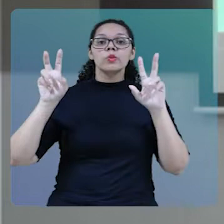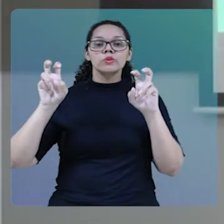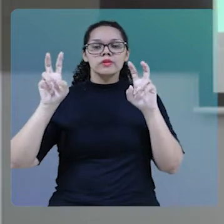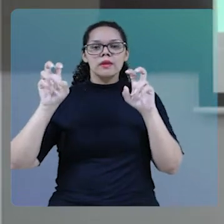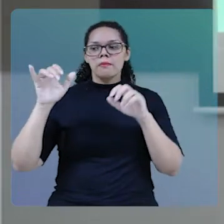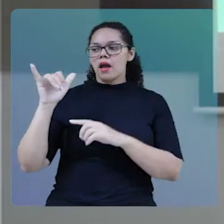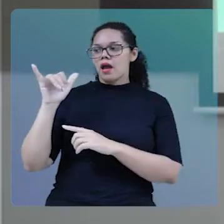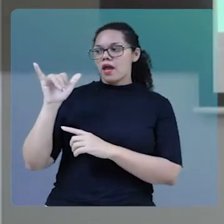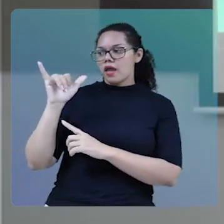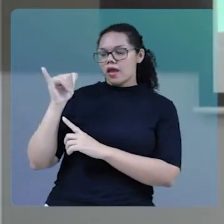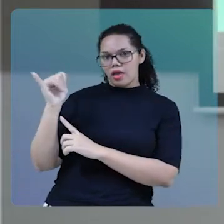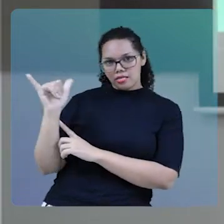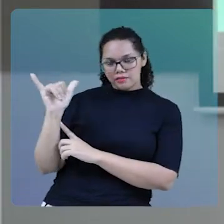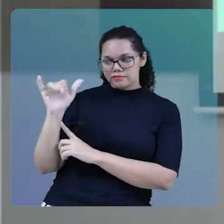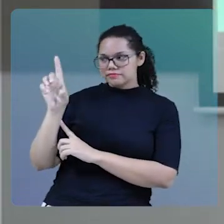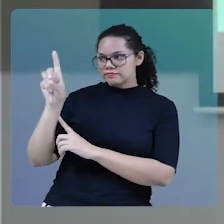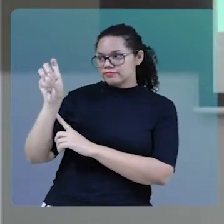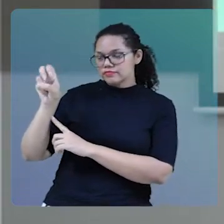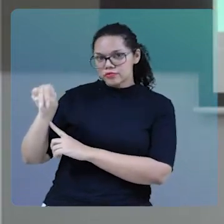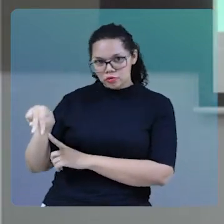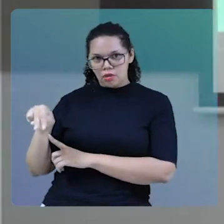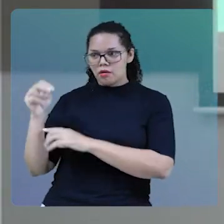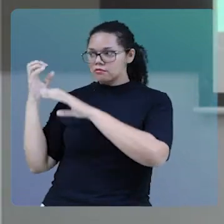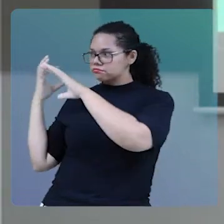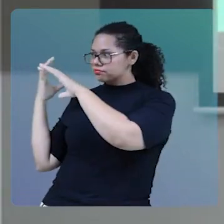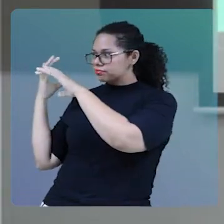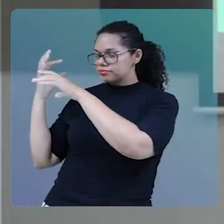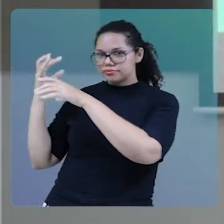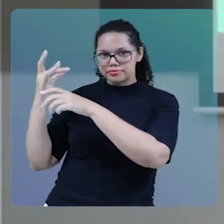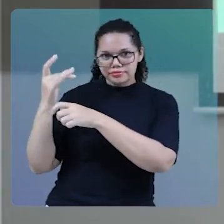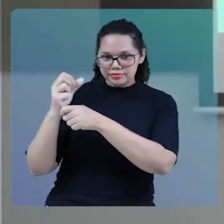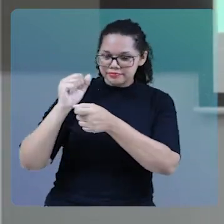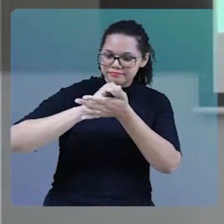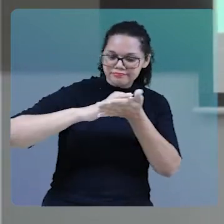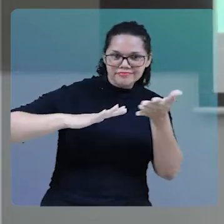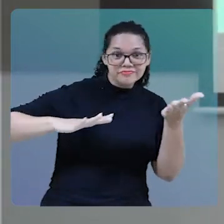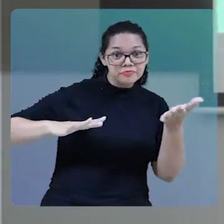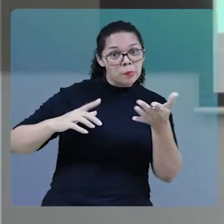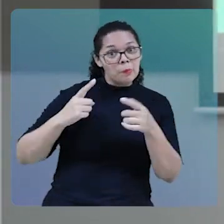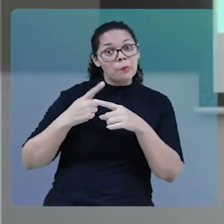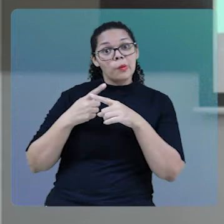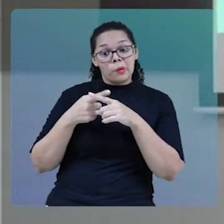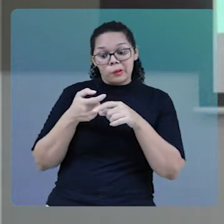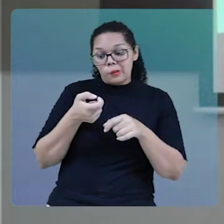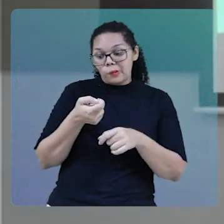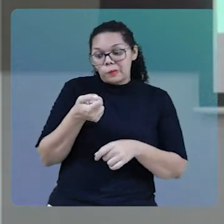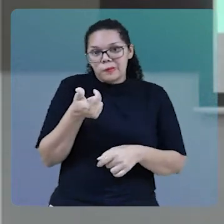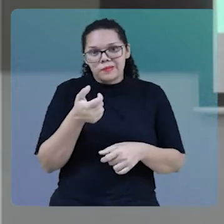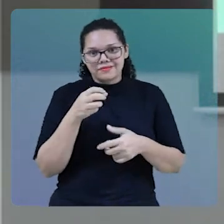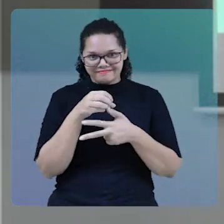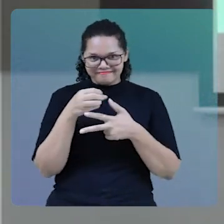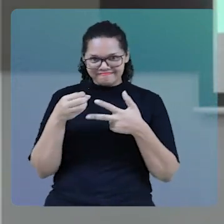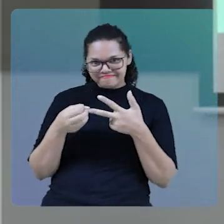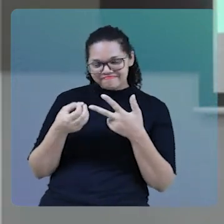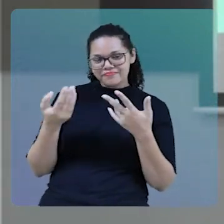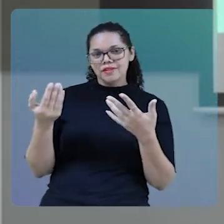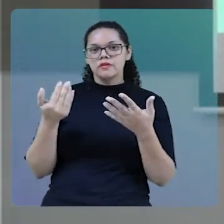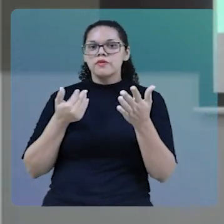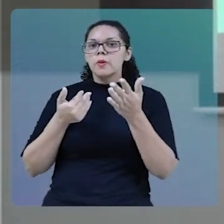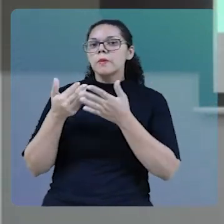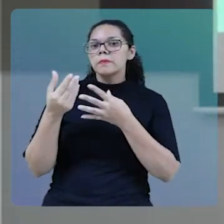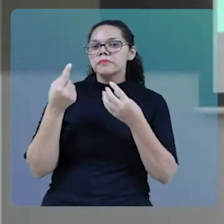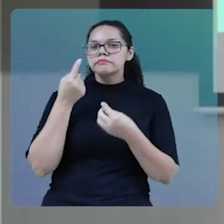os exercícios, tá certo? Fazendo aquela revisãozinha geral para o nosso Enem que tá chegando, tá bom? Então a gente vai começar